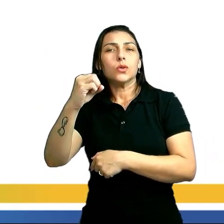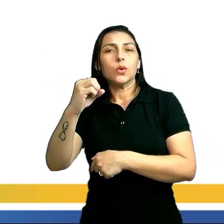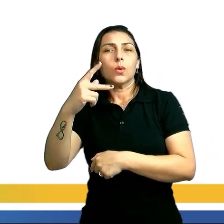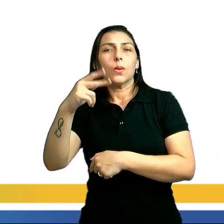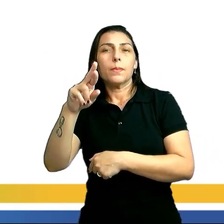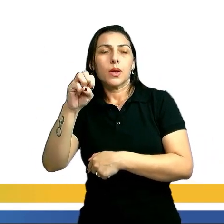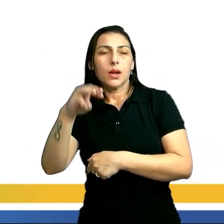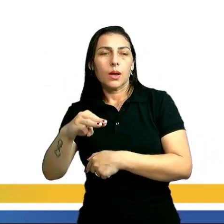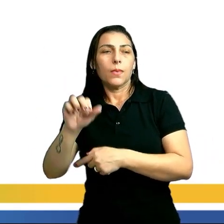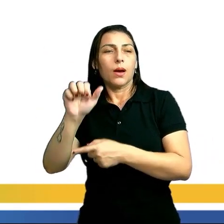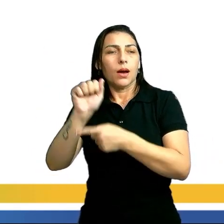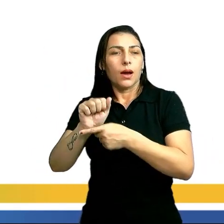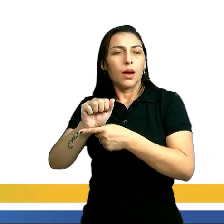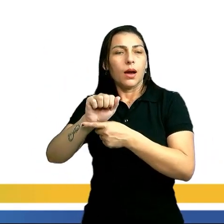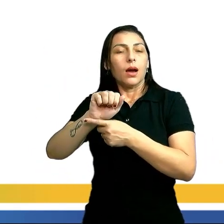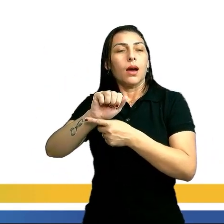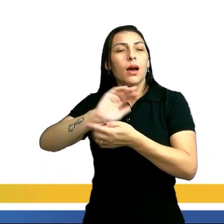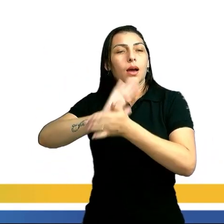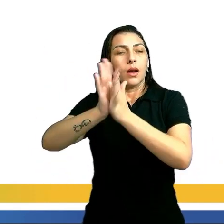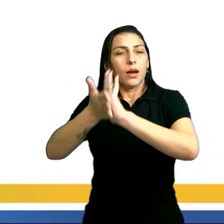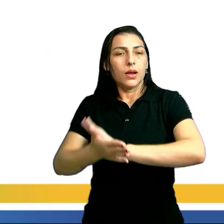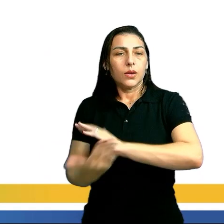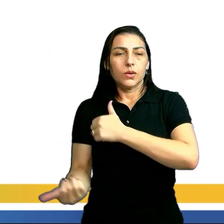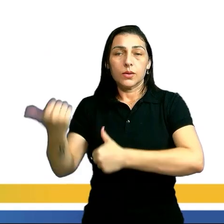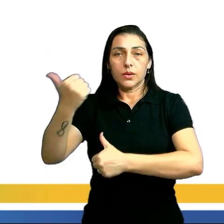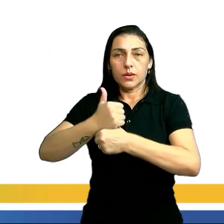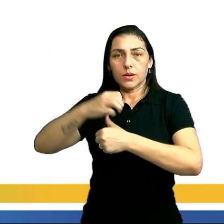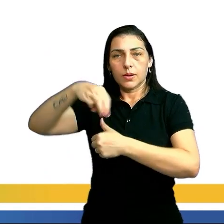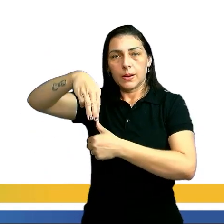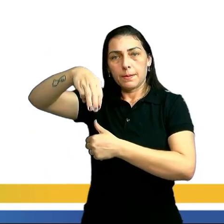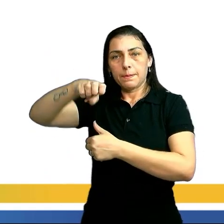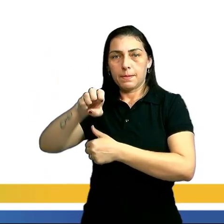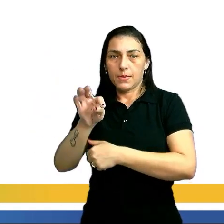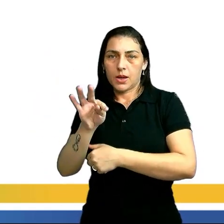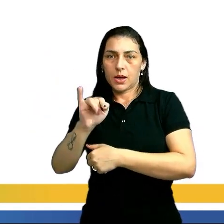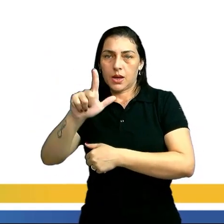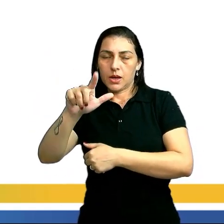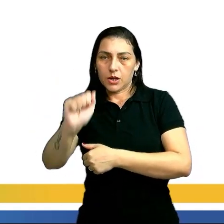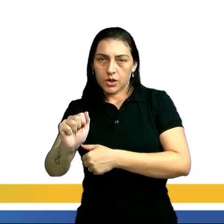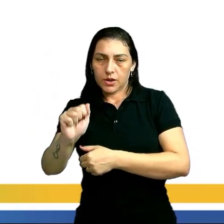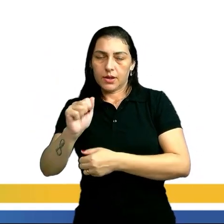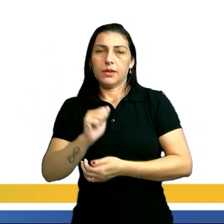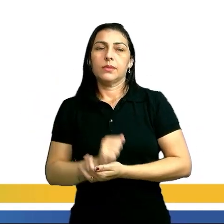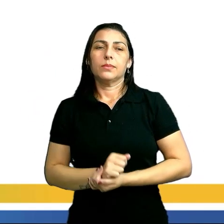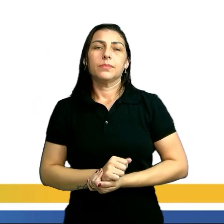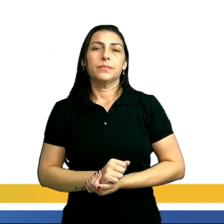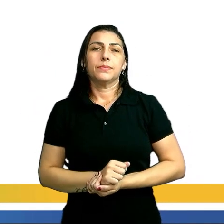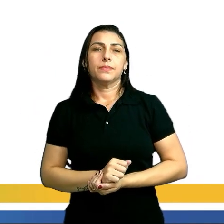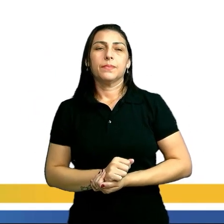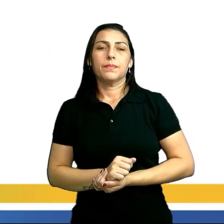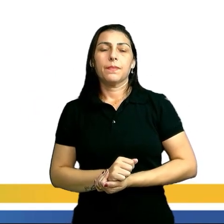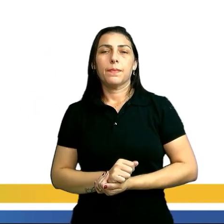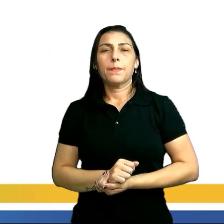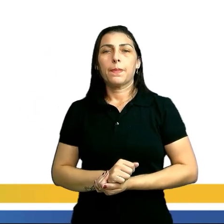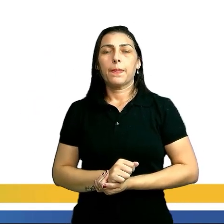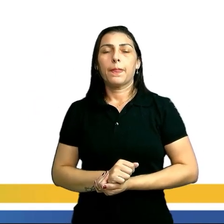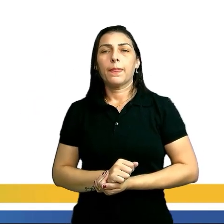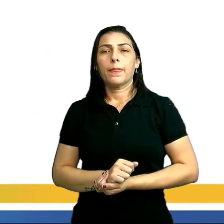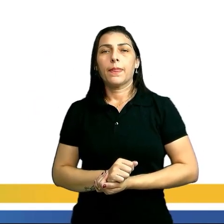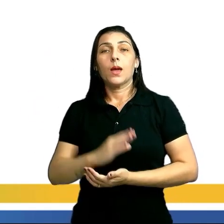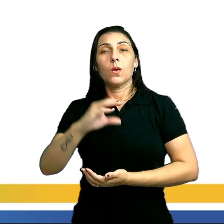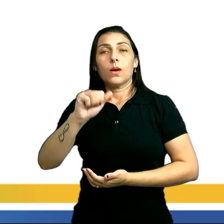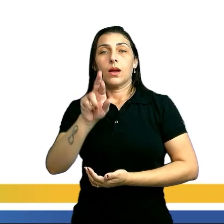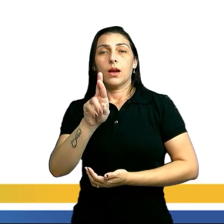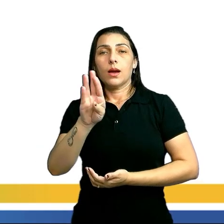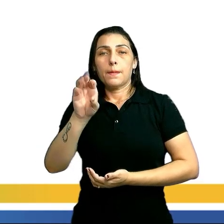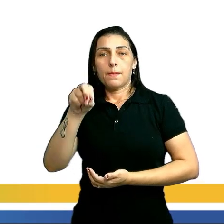A, eliminação do substituinte metila. Então, o que é metila? É um